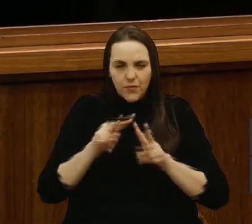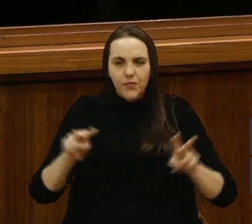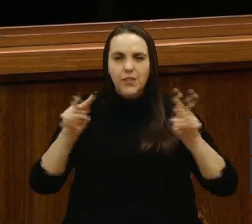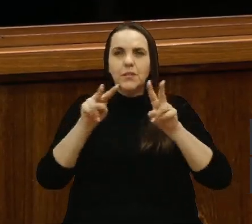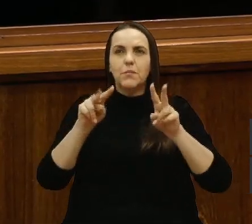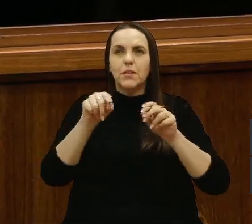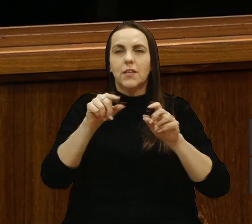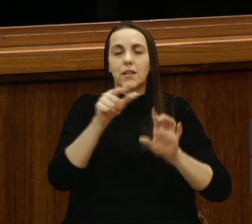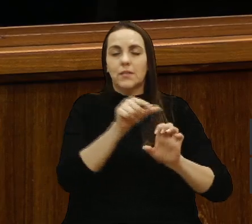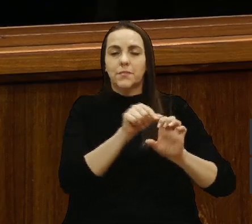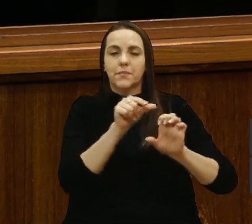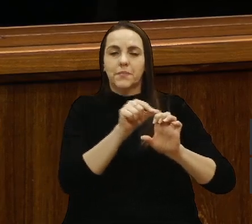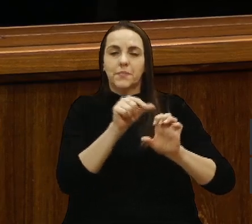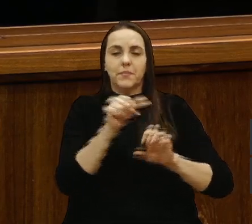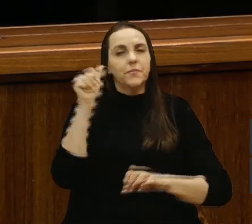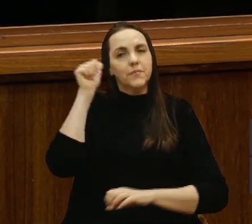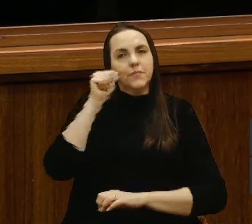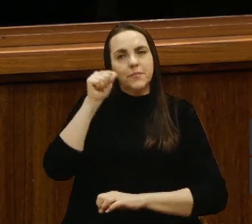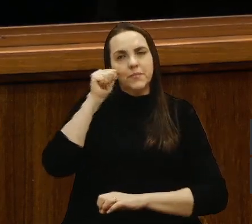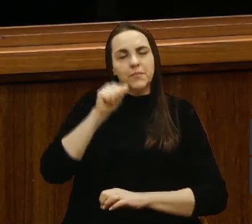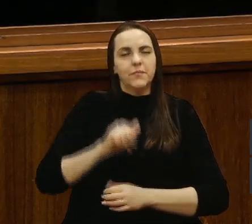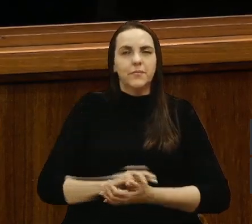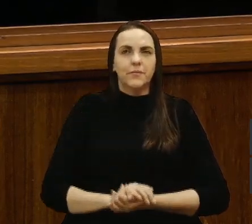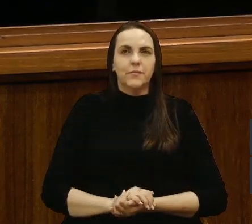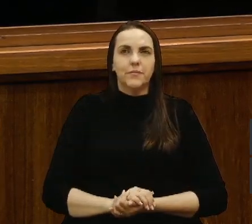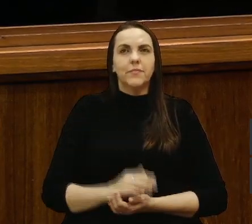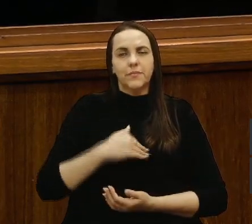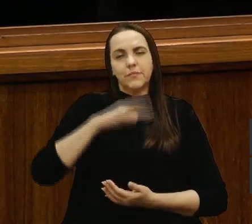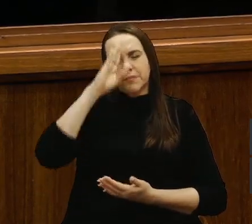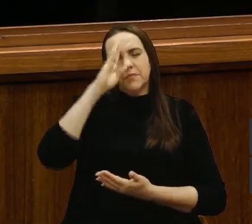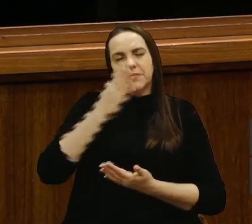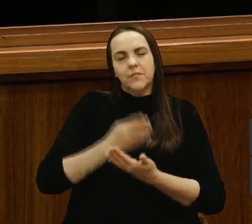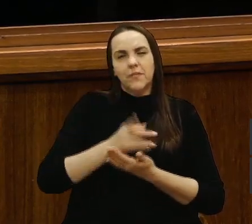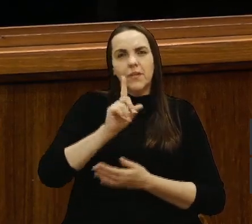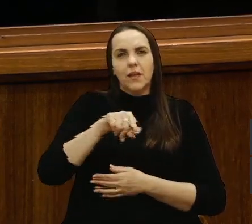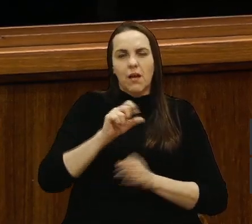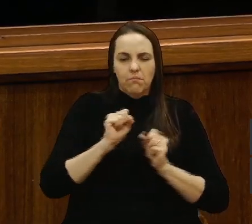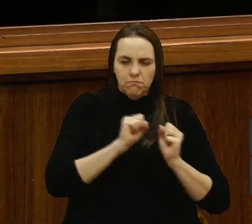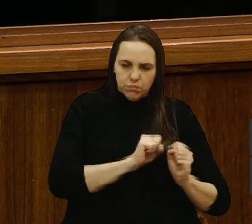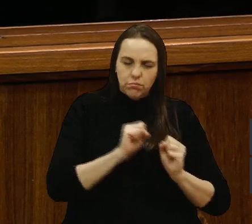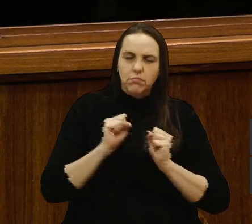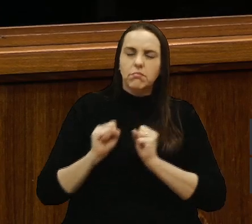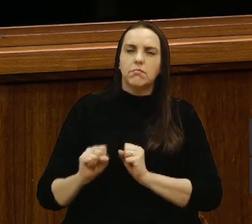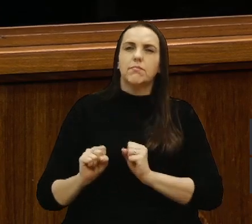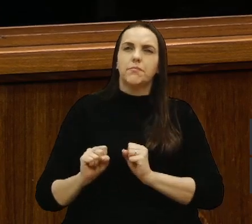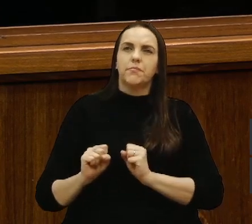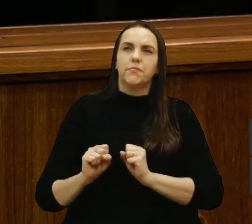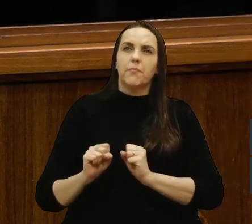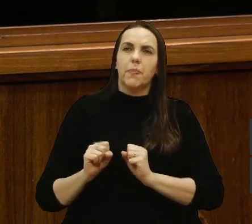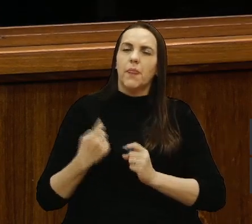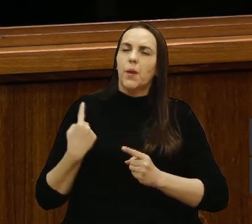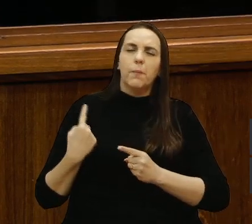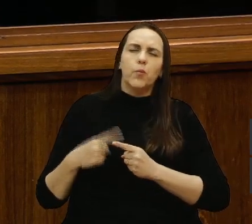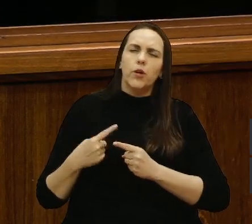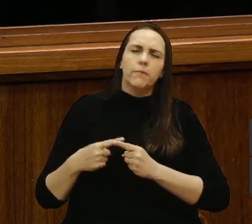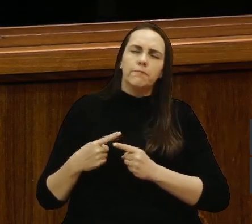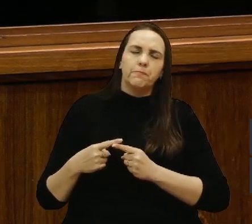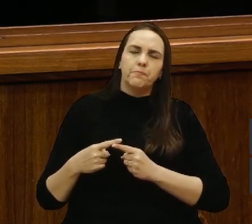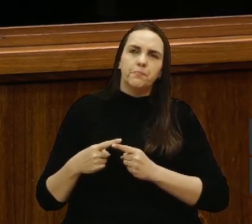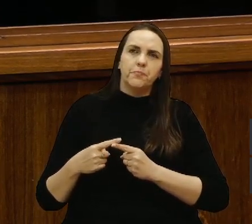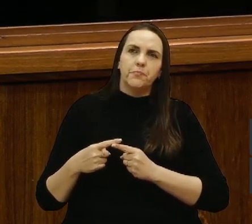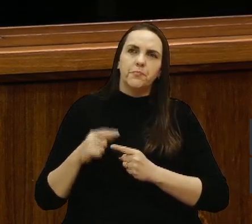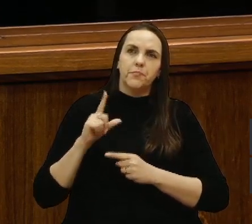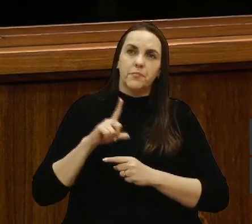ao empreendedorismo da mulher. E eu acho que isso tem uma potência muito grande, porque ele vai